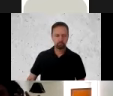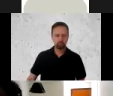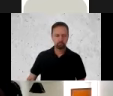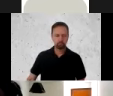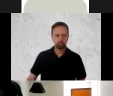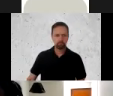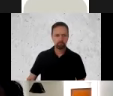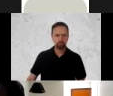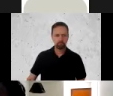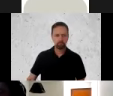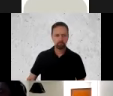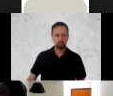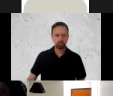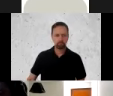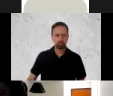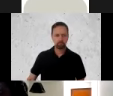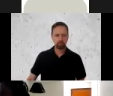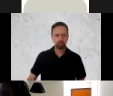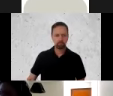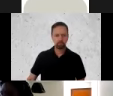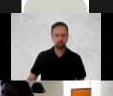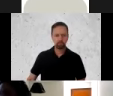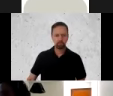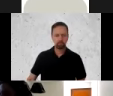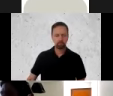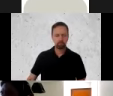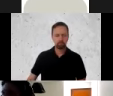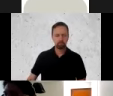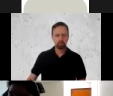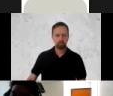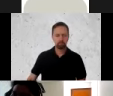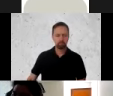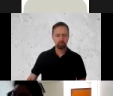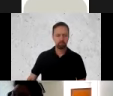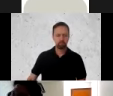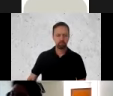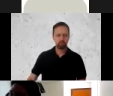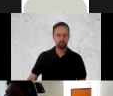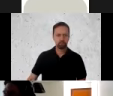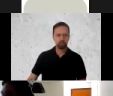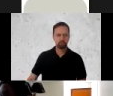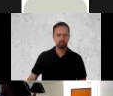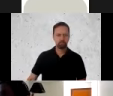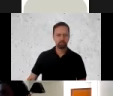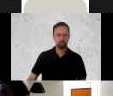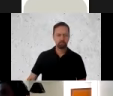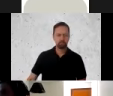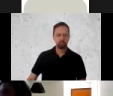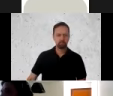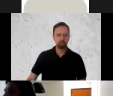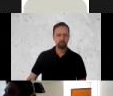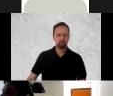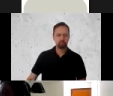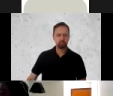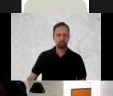Então, na utilização do menor potencial de extrajurisdição, os municípios apresentaram o maior número de empréstimos com